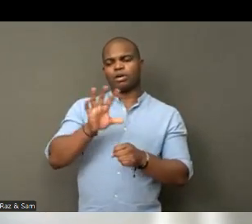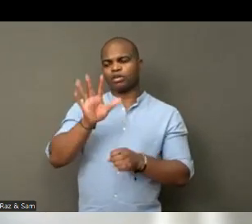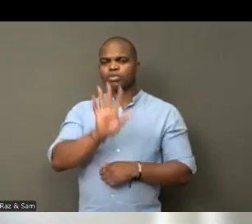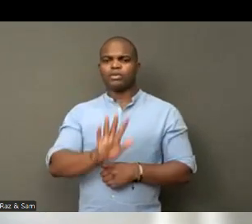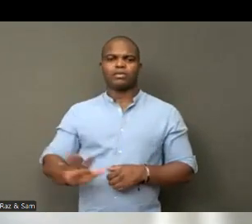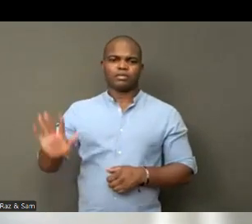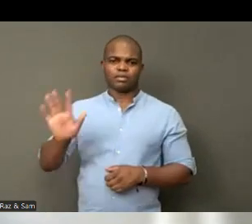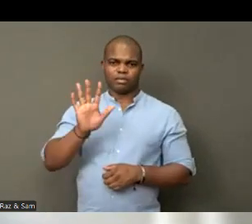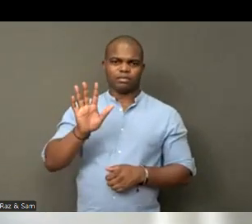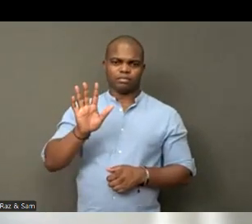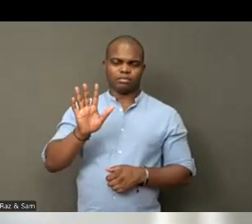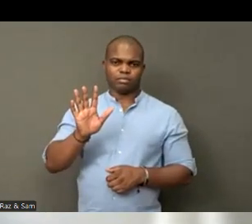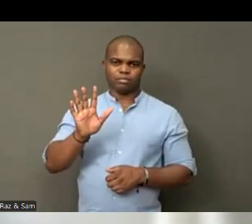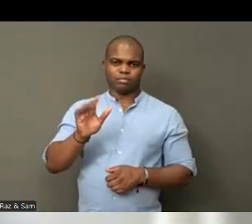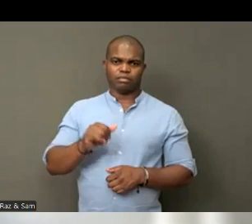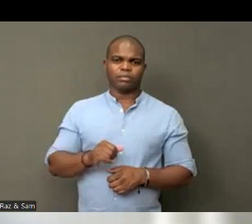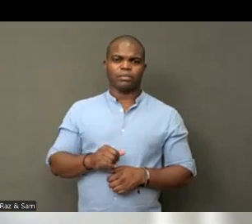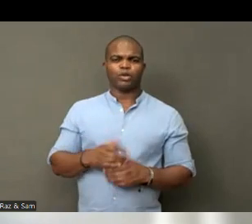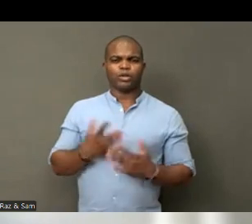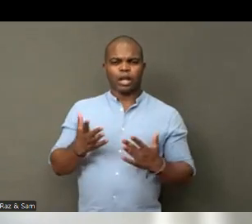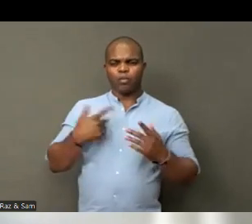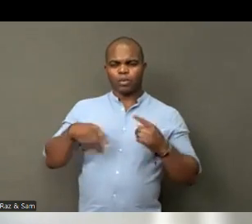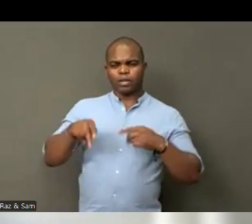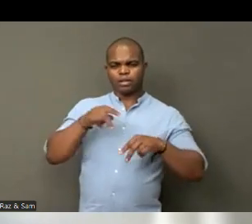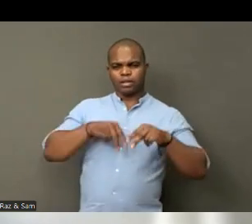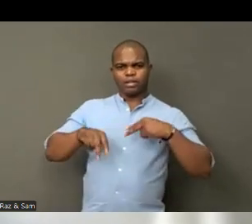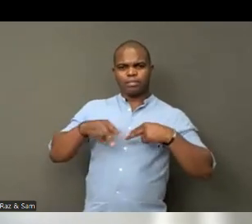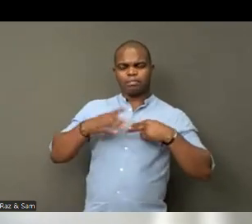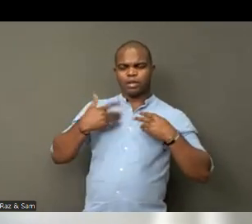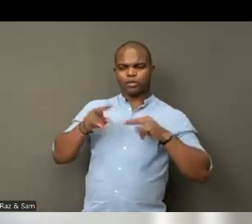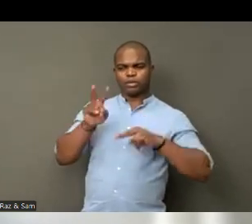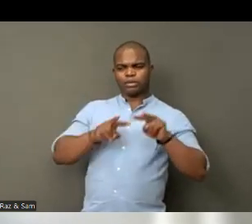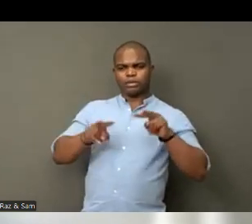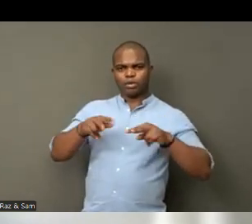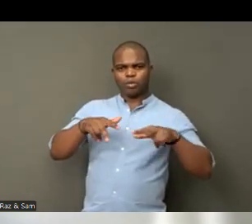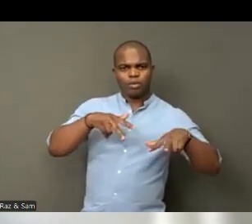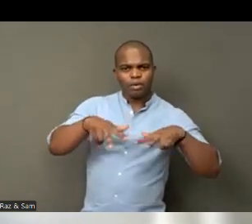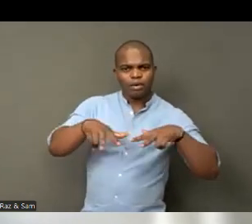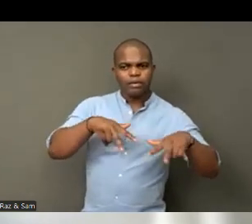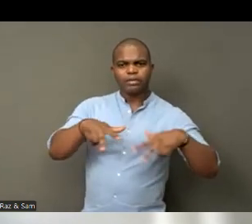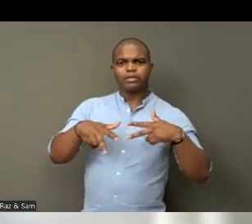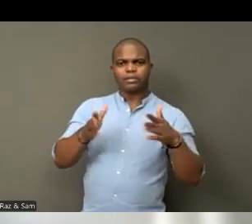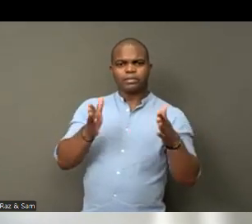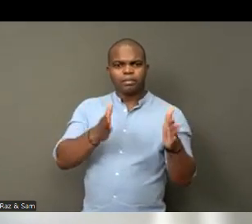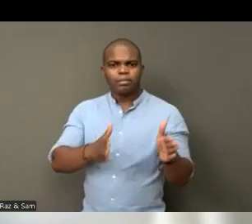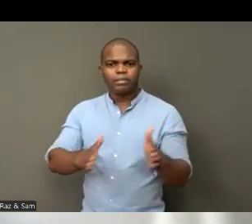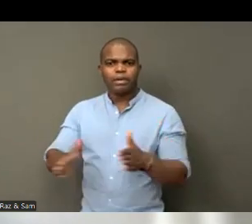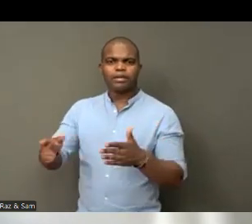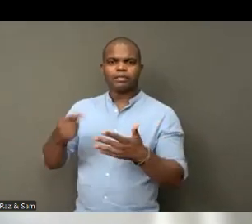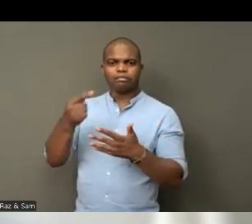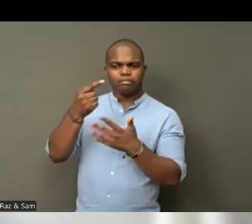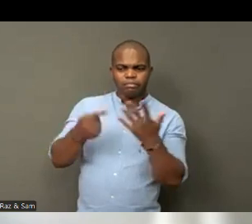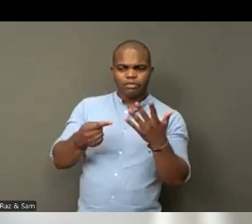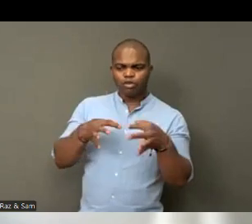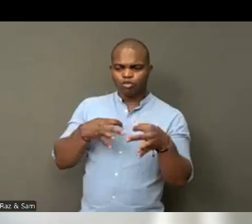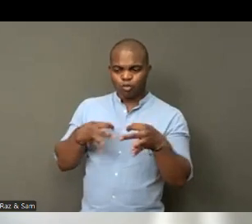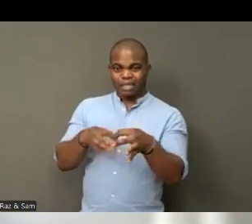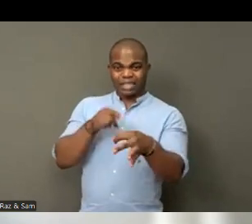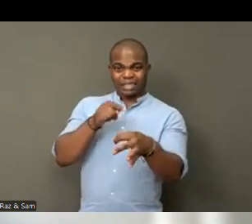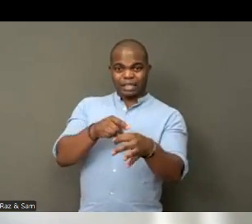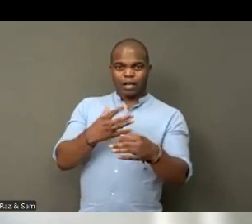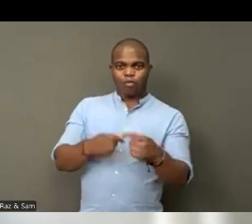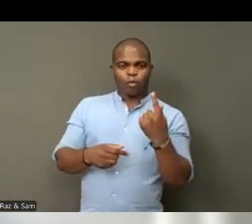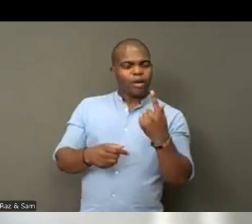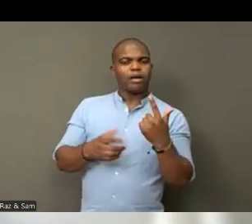atores do Estado, não apenas para coordenação intersetorial, mas nós temos de ter uma estratégia conjunta, temos de trabalhar com